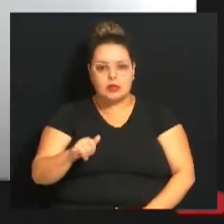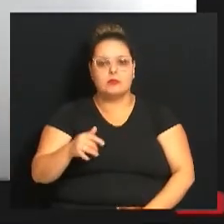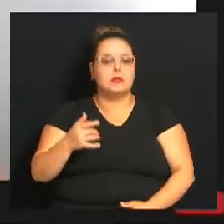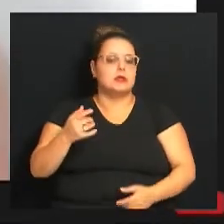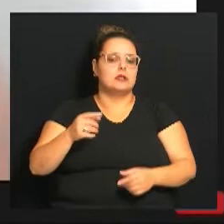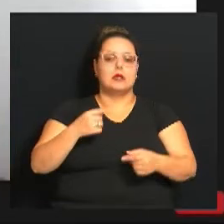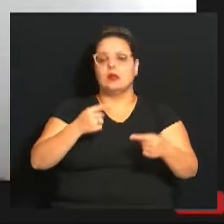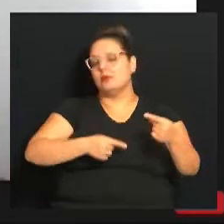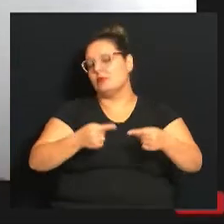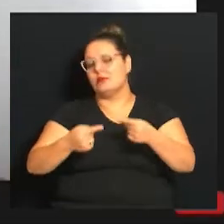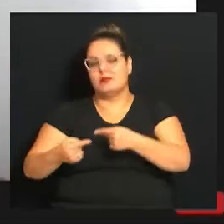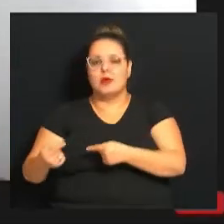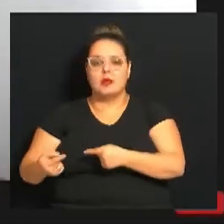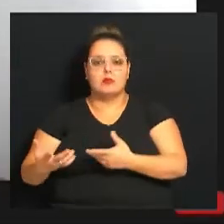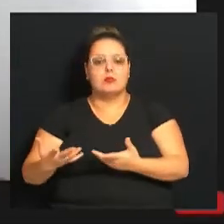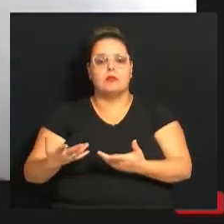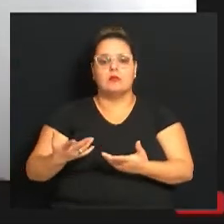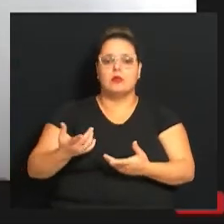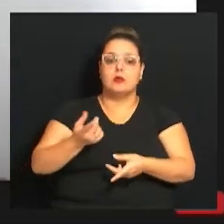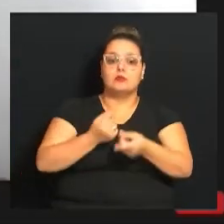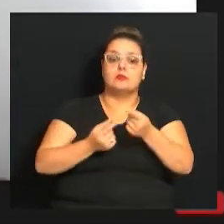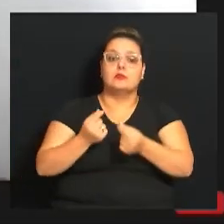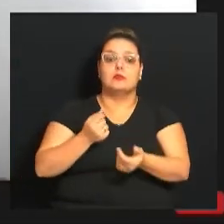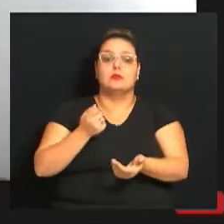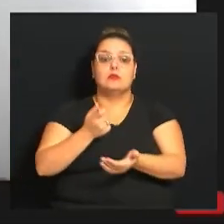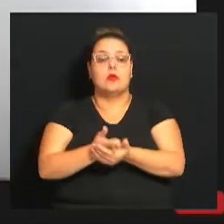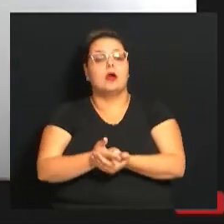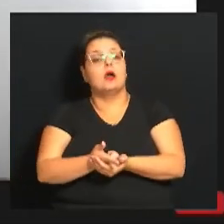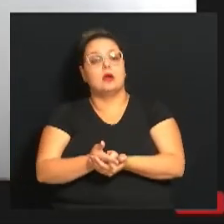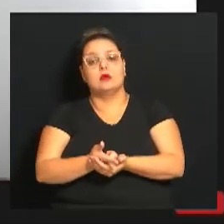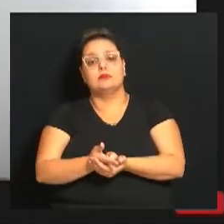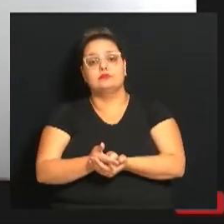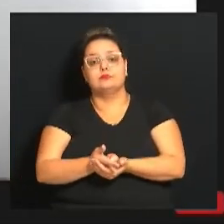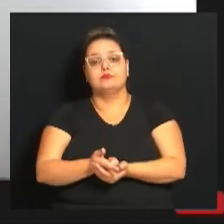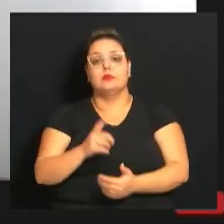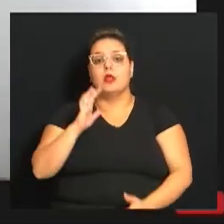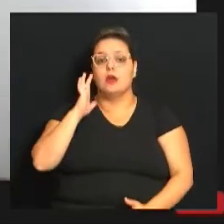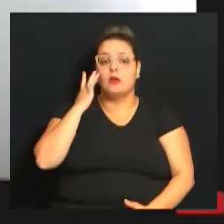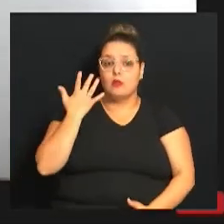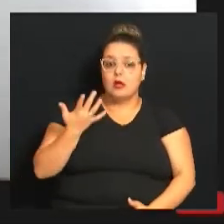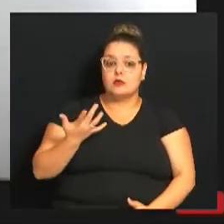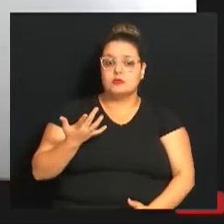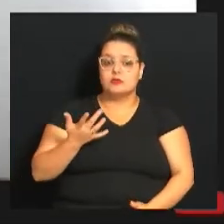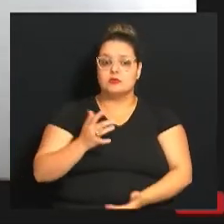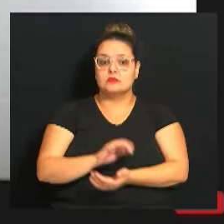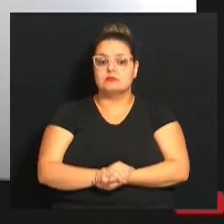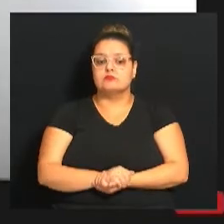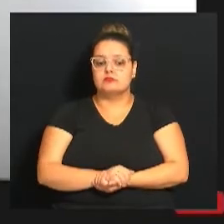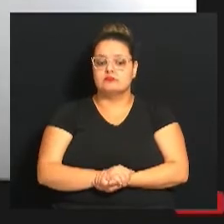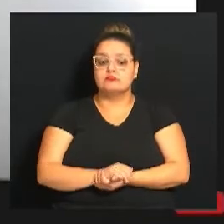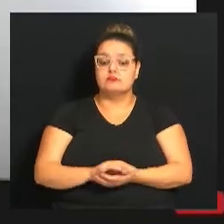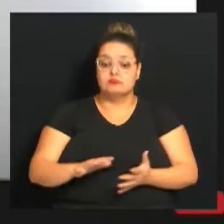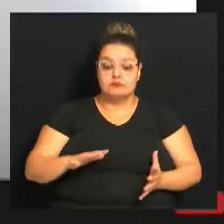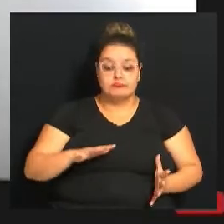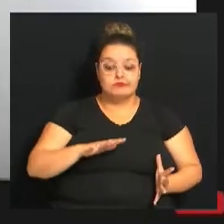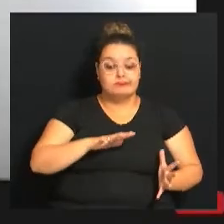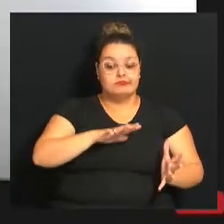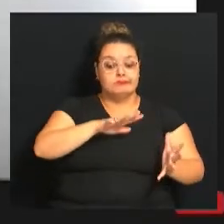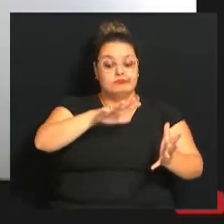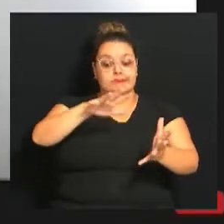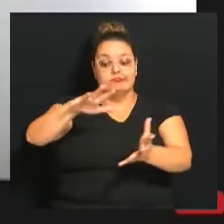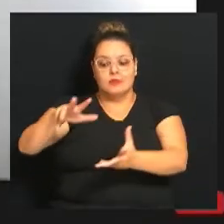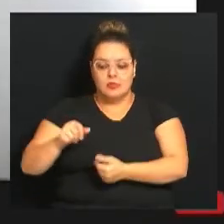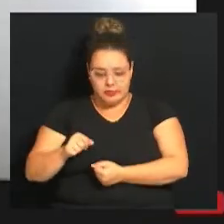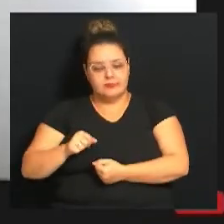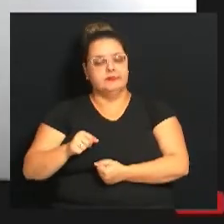por preço, pelo bolso do consumidor. Então, acho que esse é um universo que tem um limite, sim, e